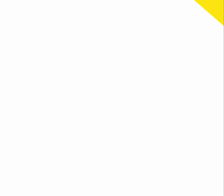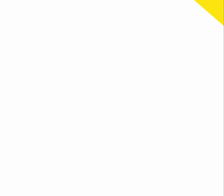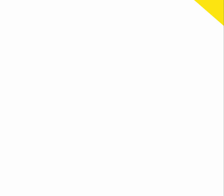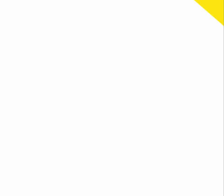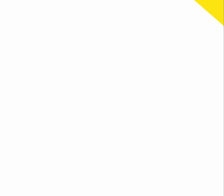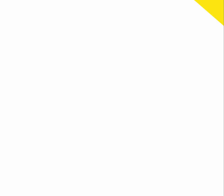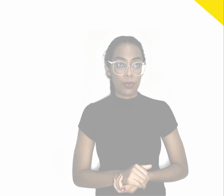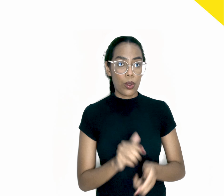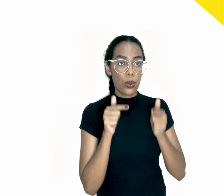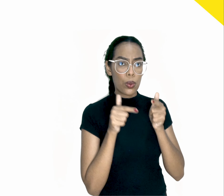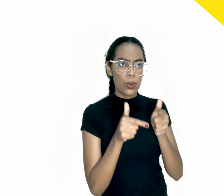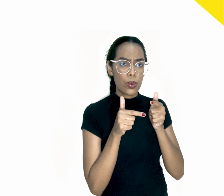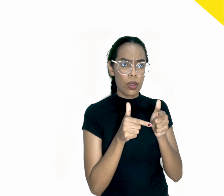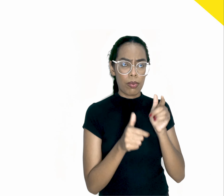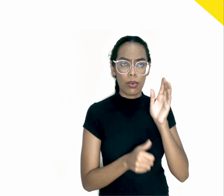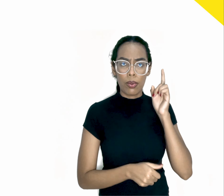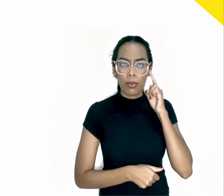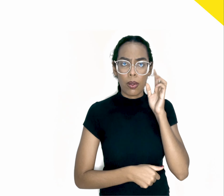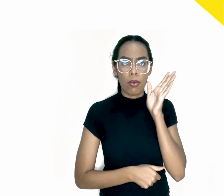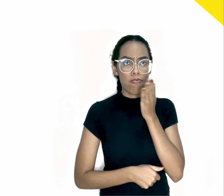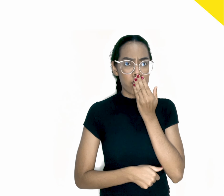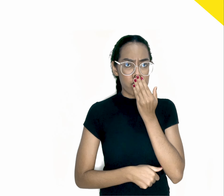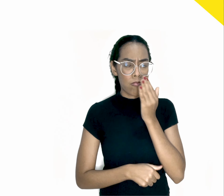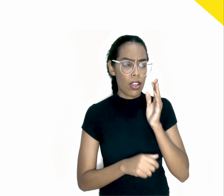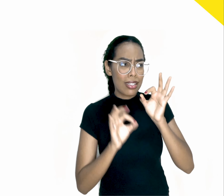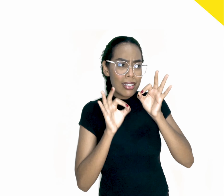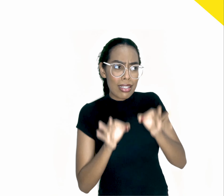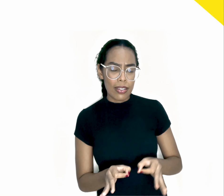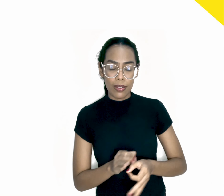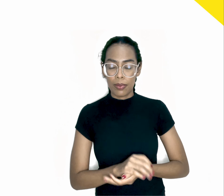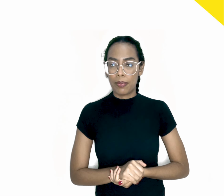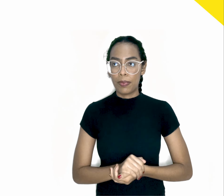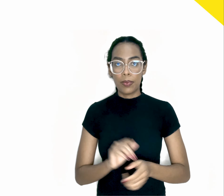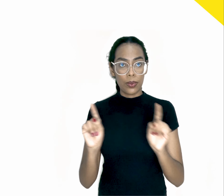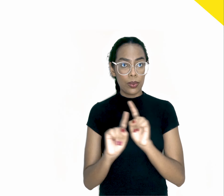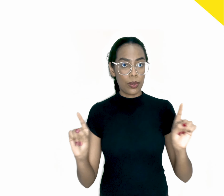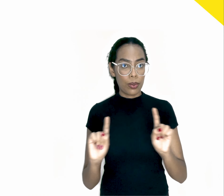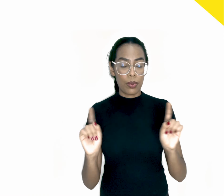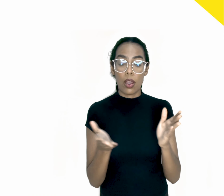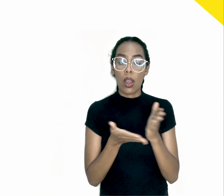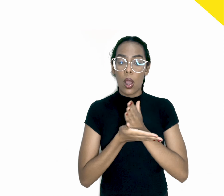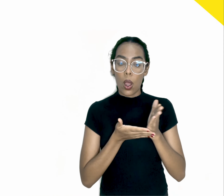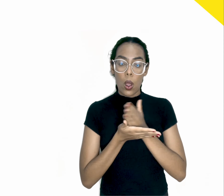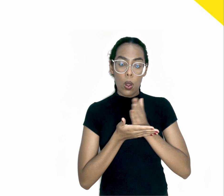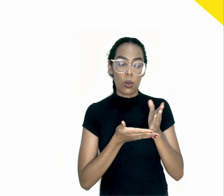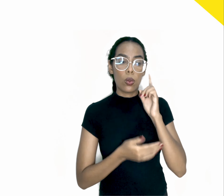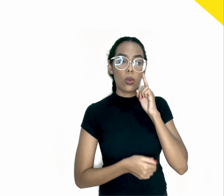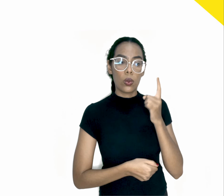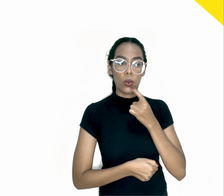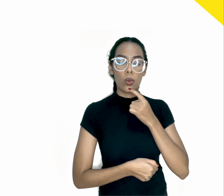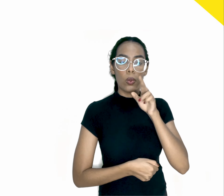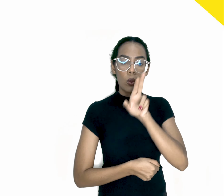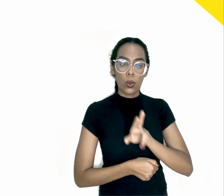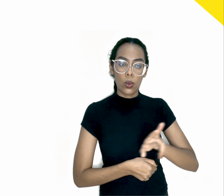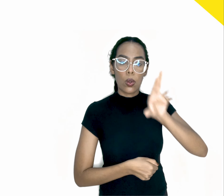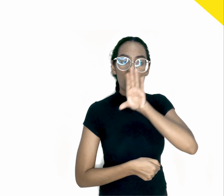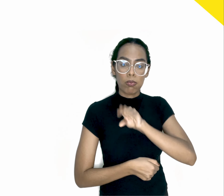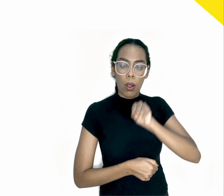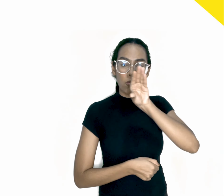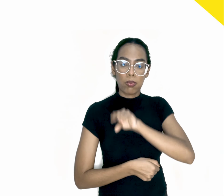O termo surdo-mudo é correto? Não O aparelho auditivo nada tem a ver com o aparelho fonador